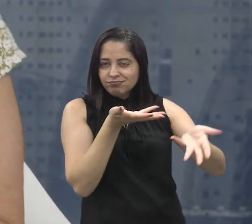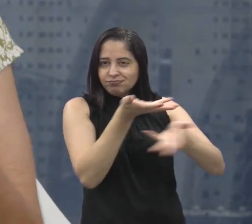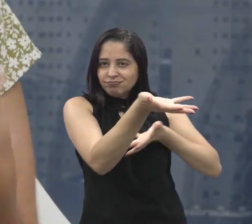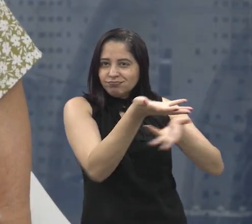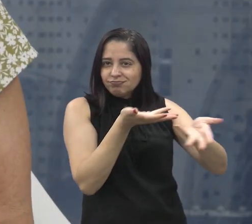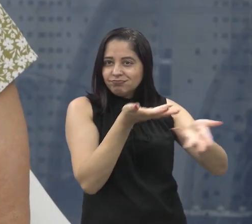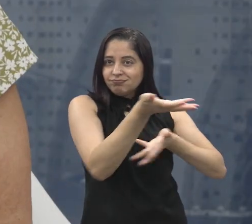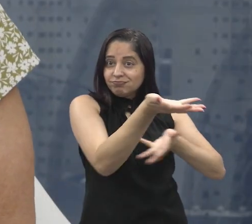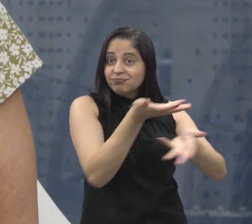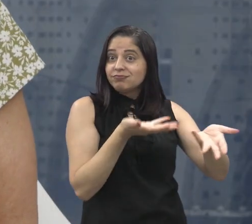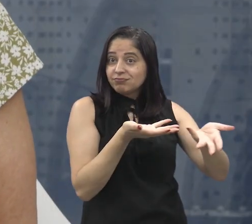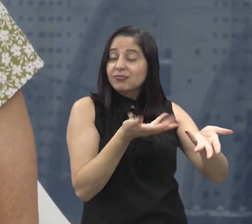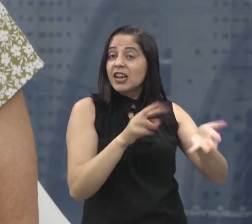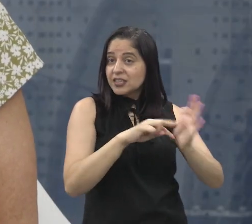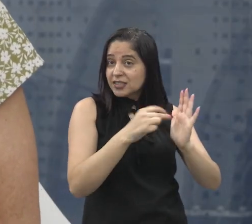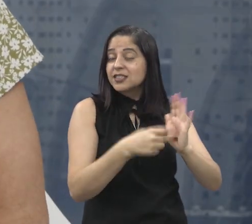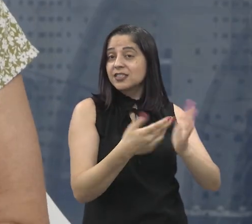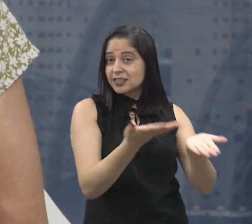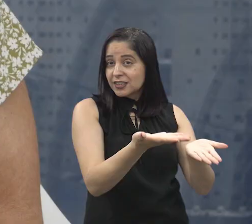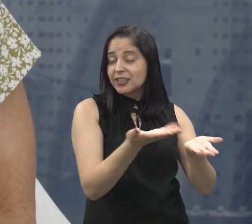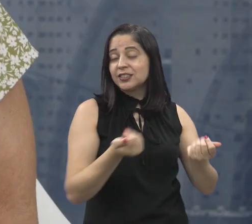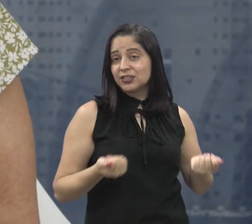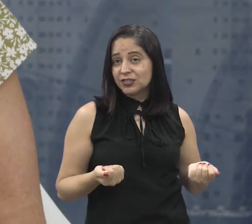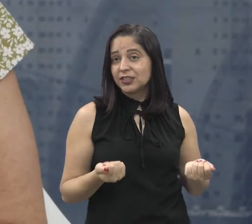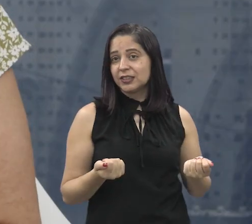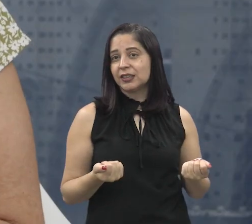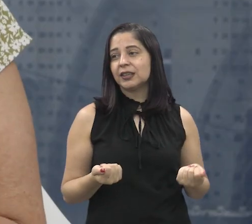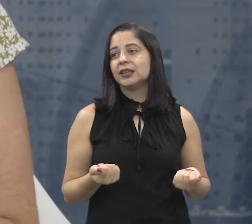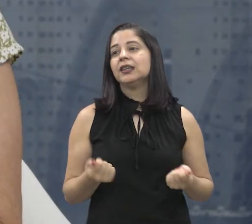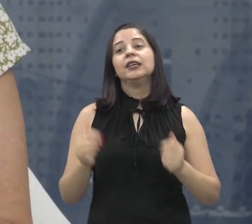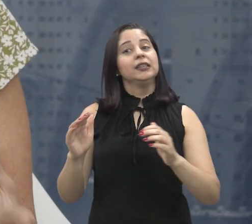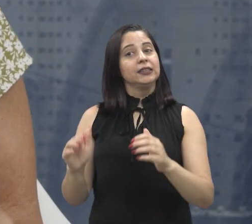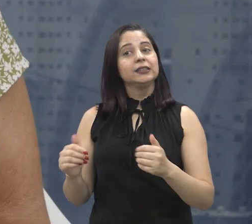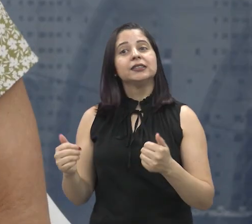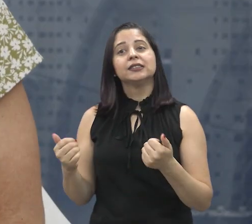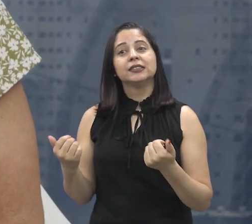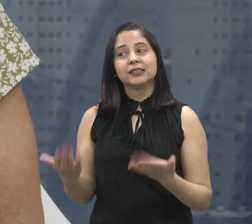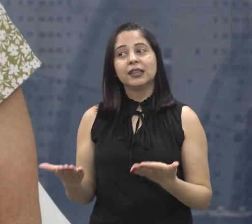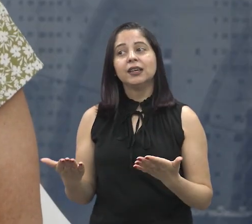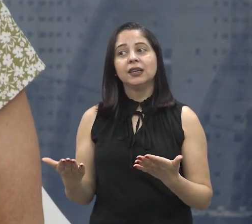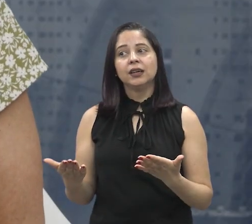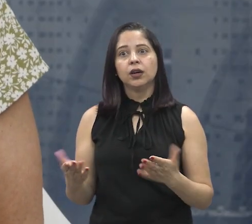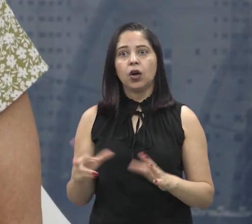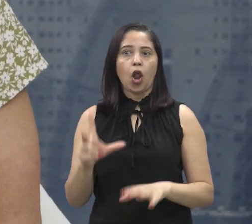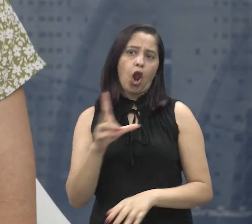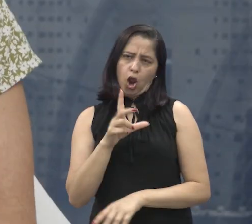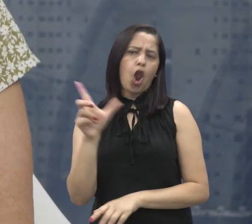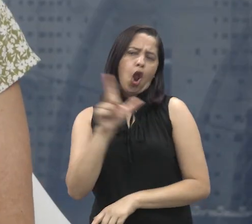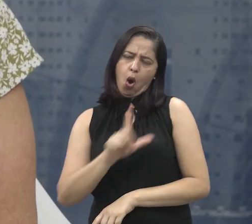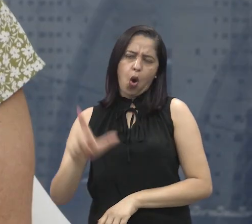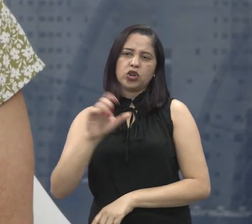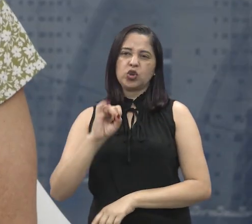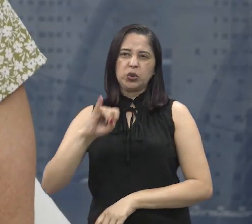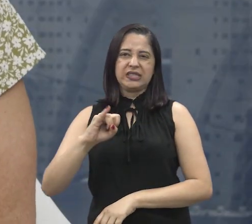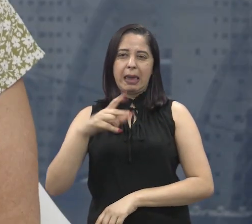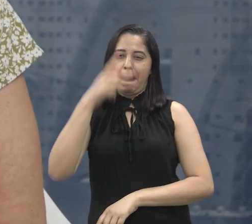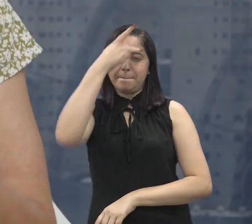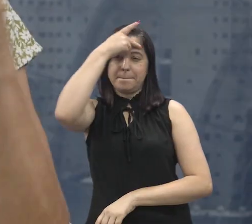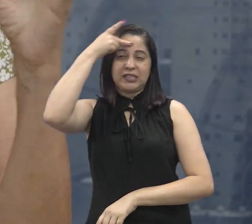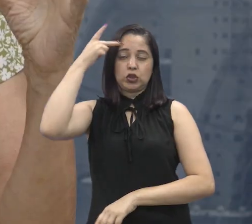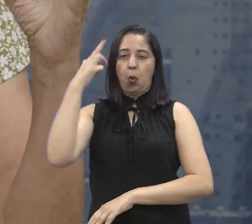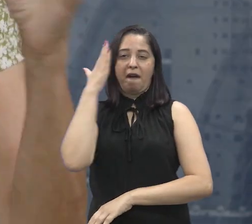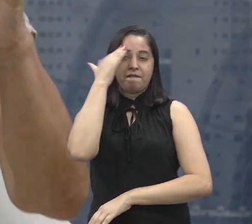que tecnologia social ela utiliza, que troca, como sobreviver a situações sociais como essa.